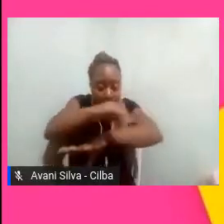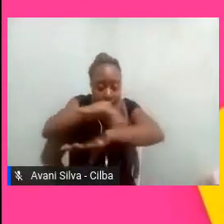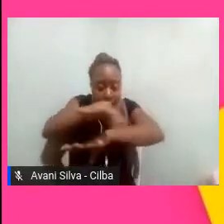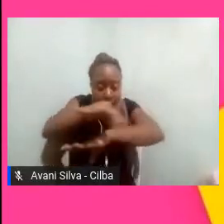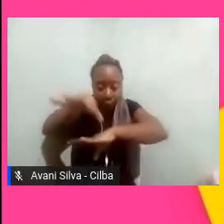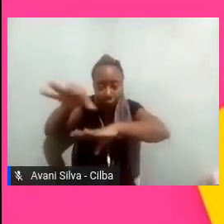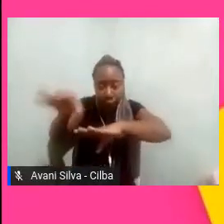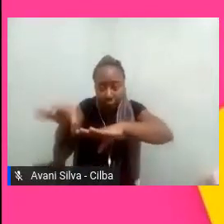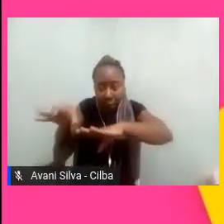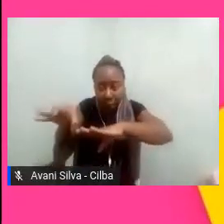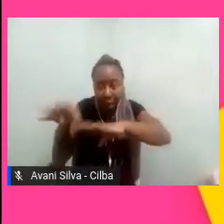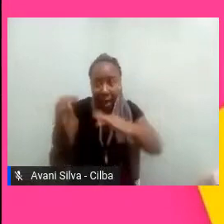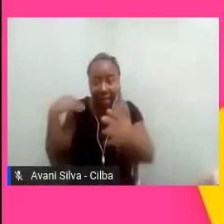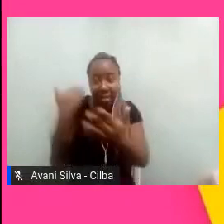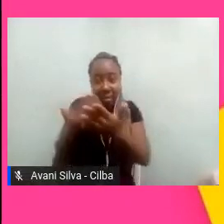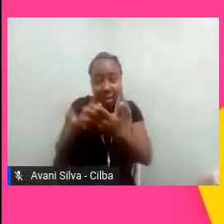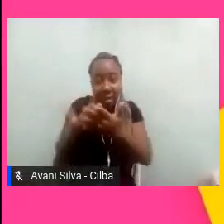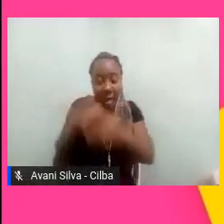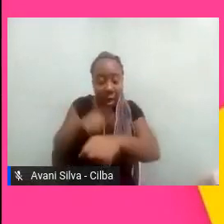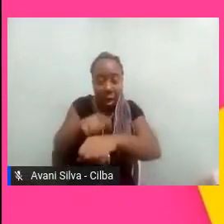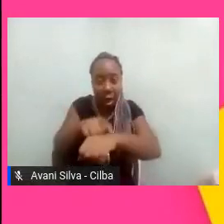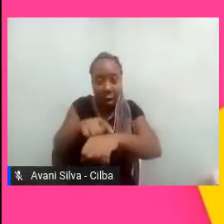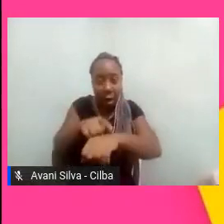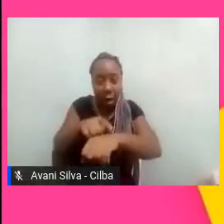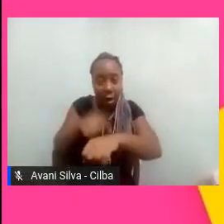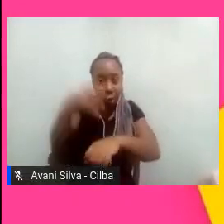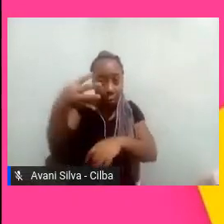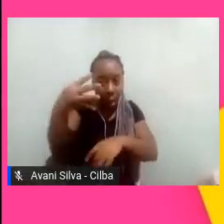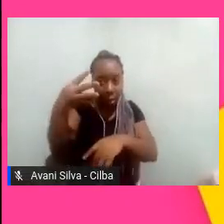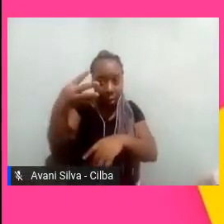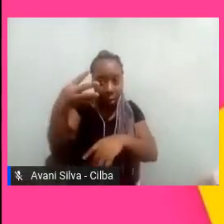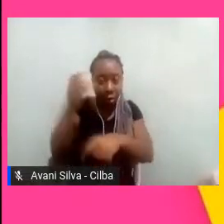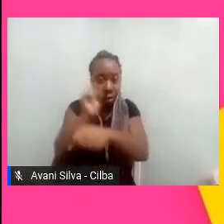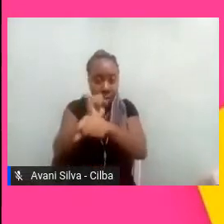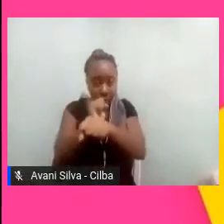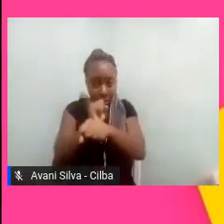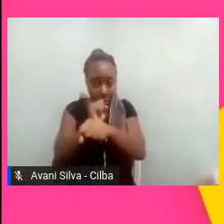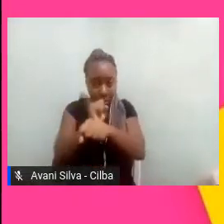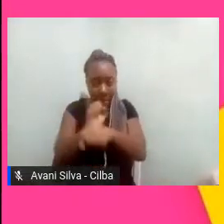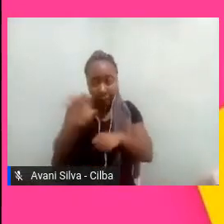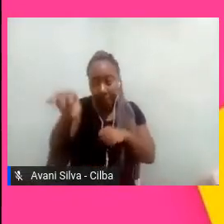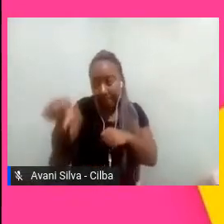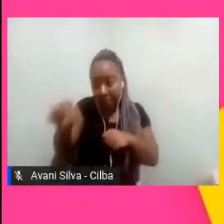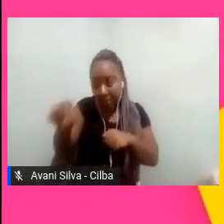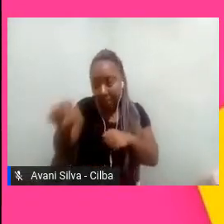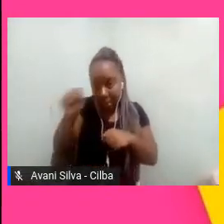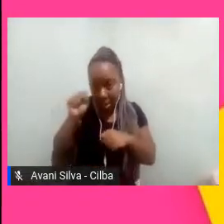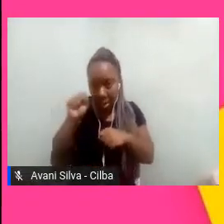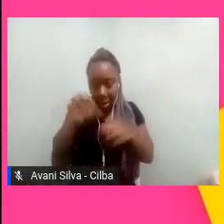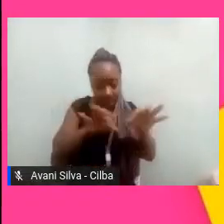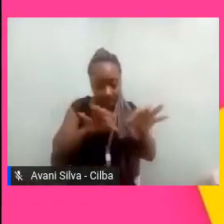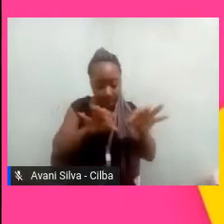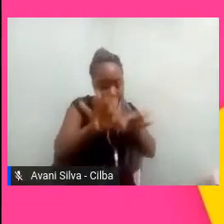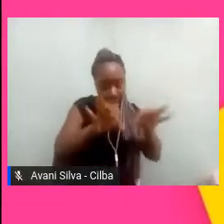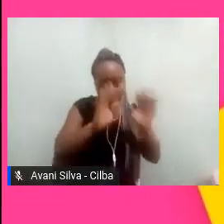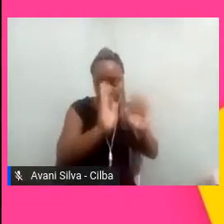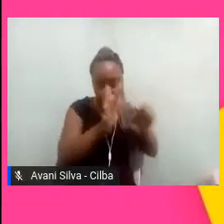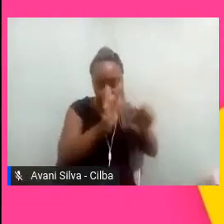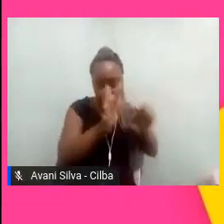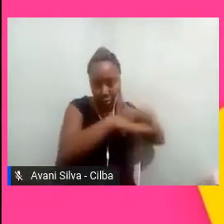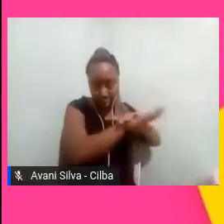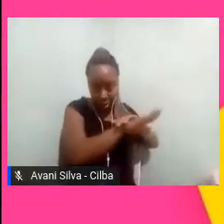14 horas, eu vou parar e aí eu vou pegar o objeto que já está pronto e